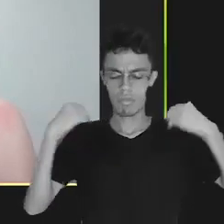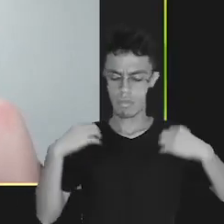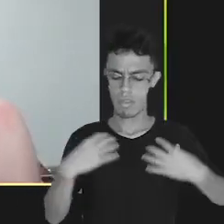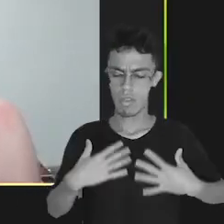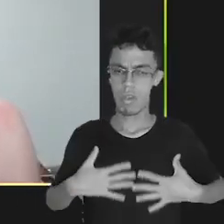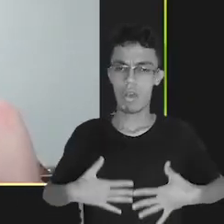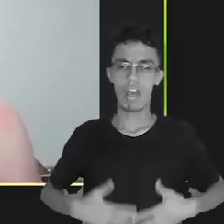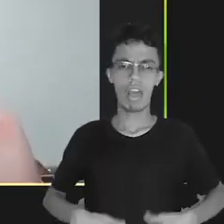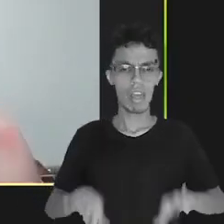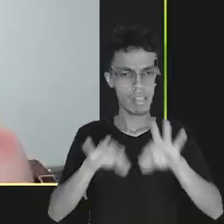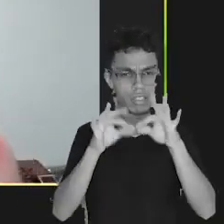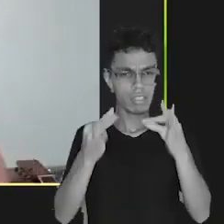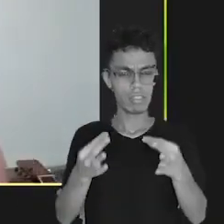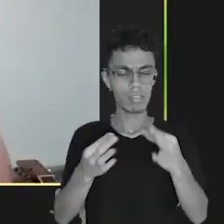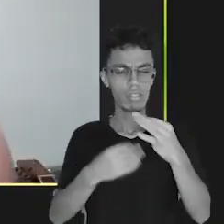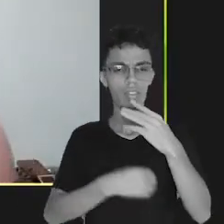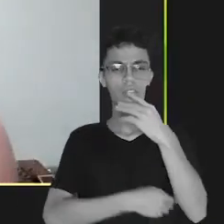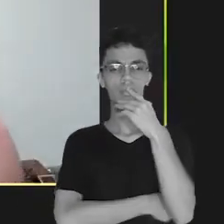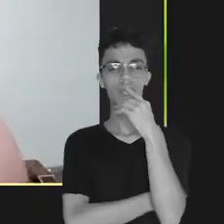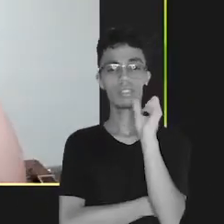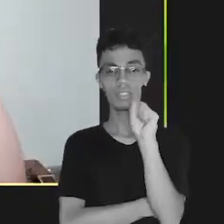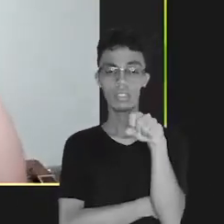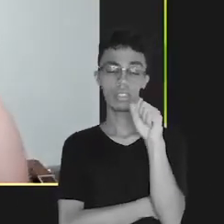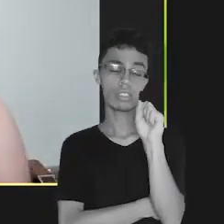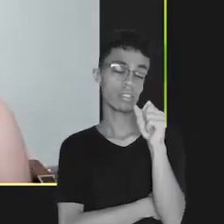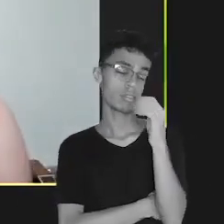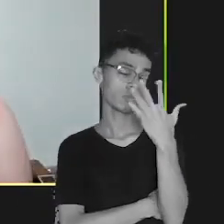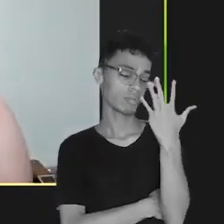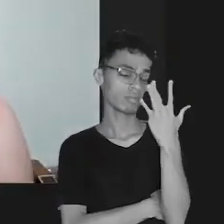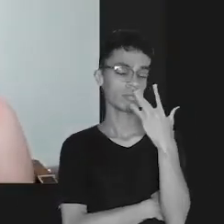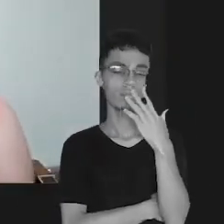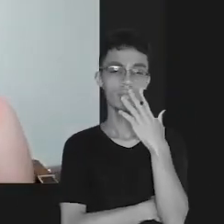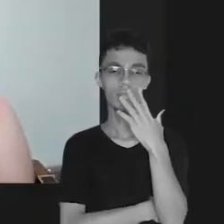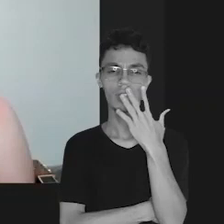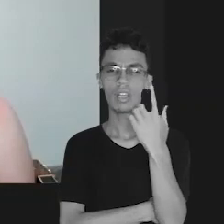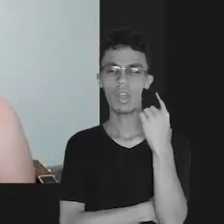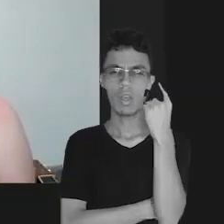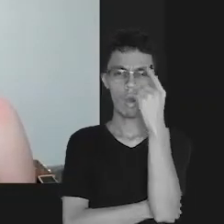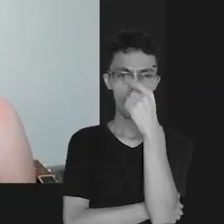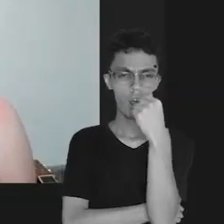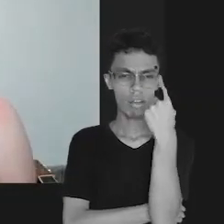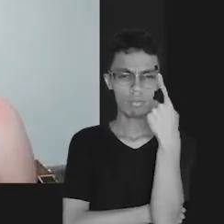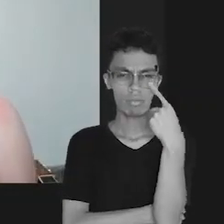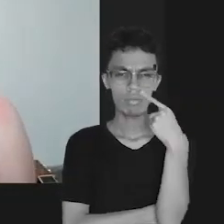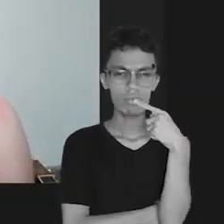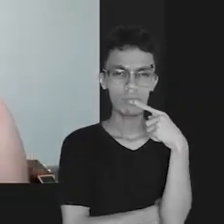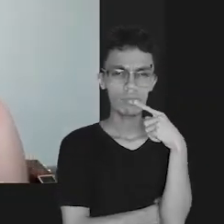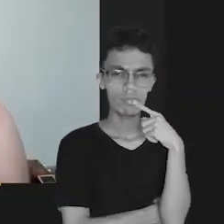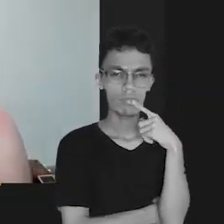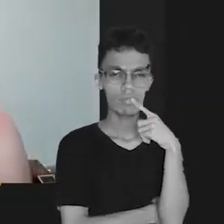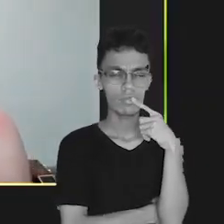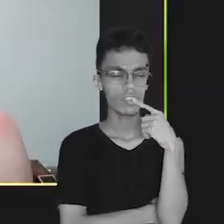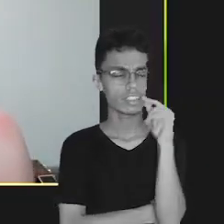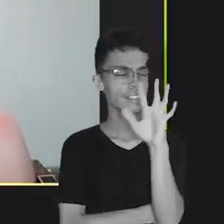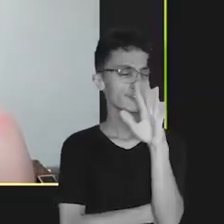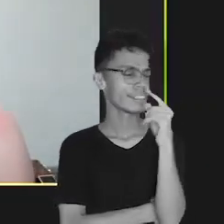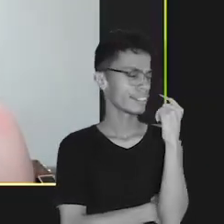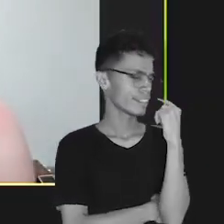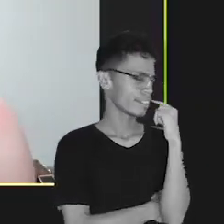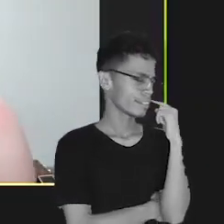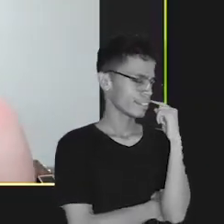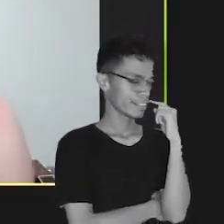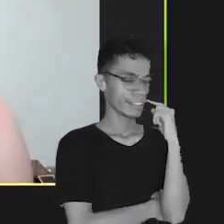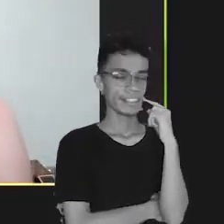Sim. Bem, é singelo. E o olhar? O olhar é de